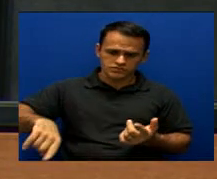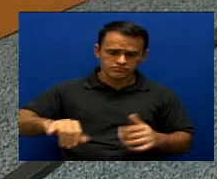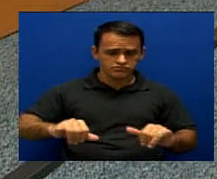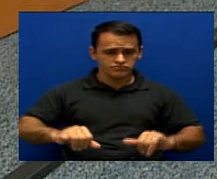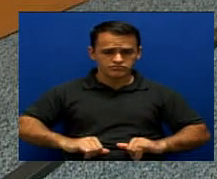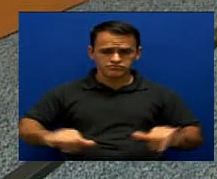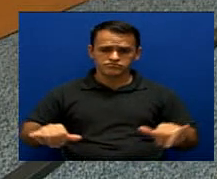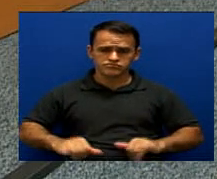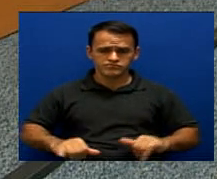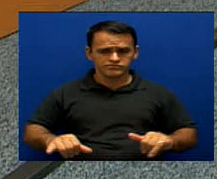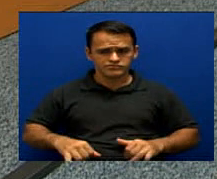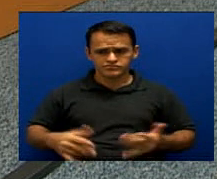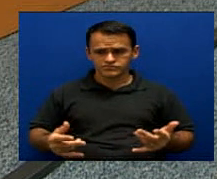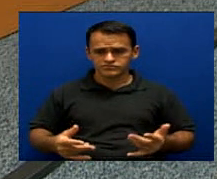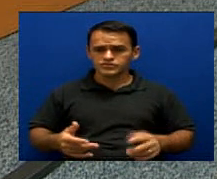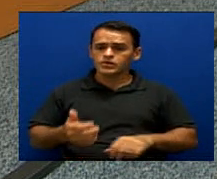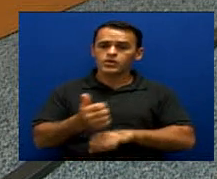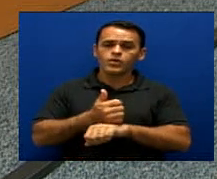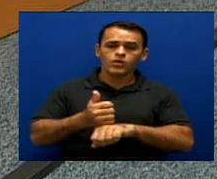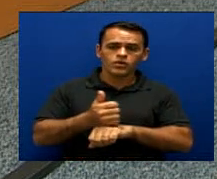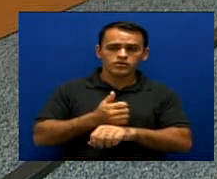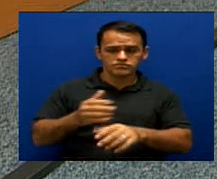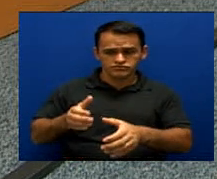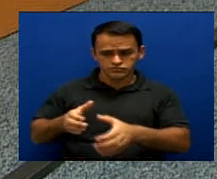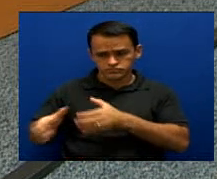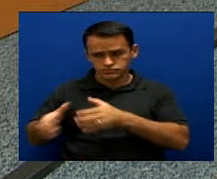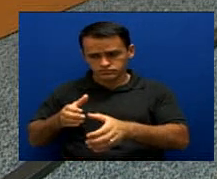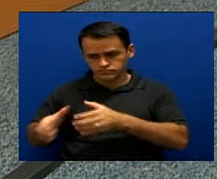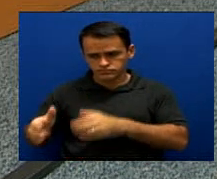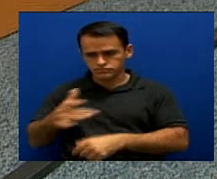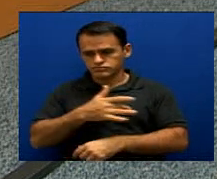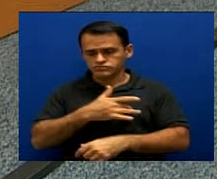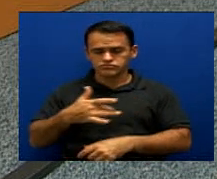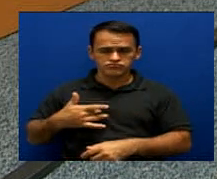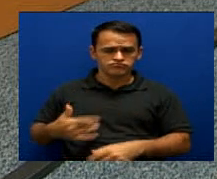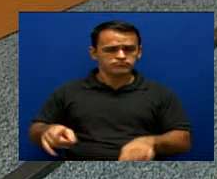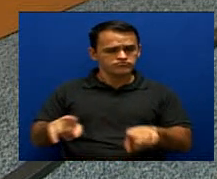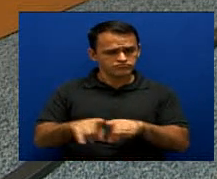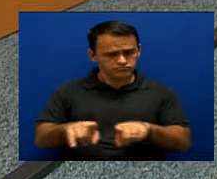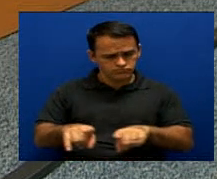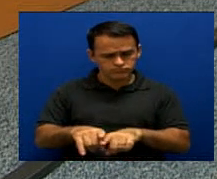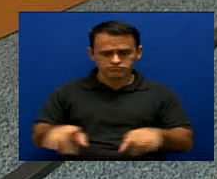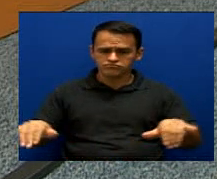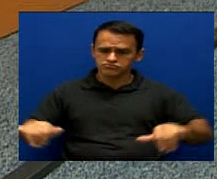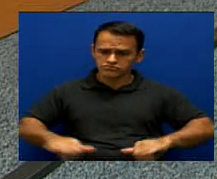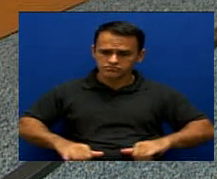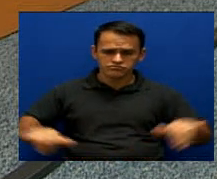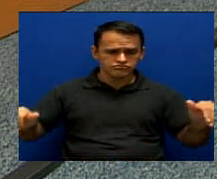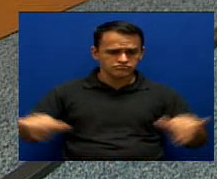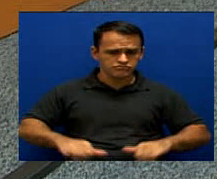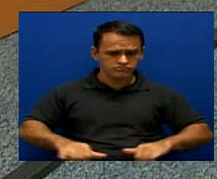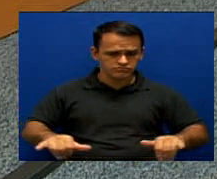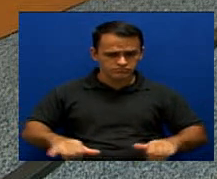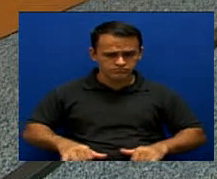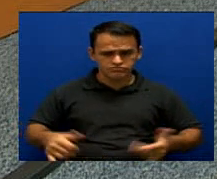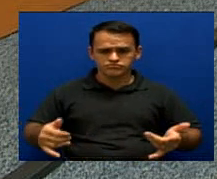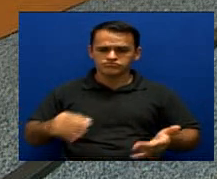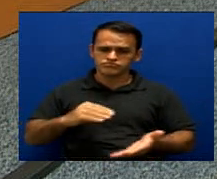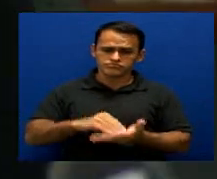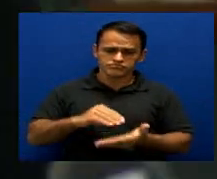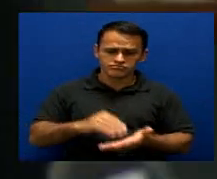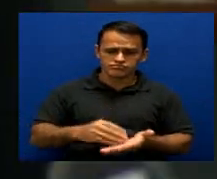golo o profissional também concursados da educação só se com as questões com a falta é de